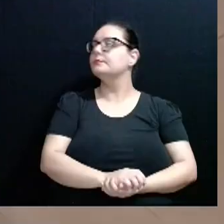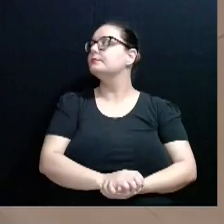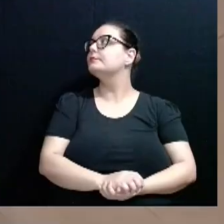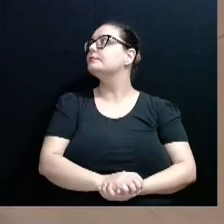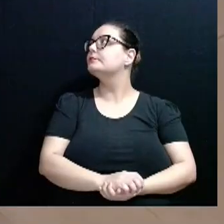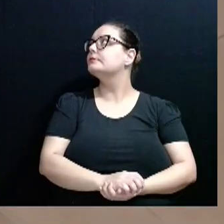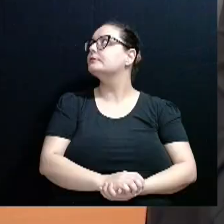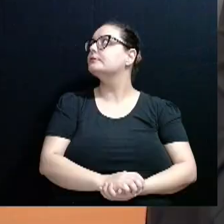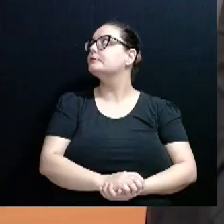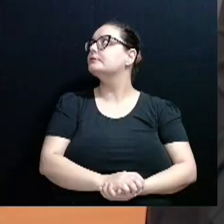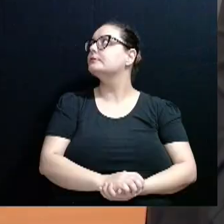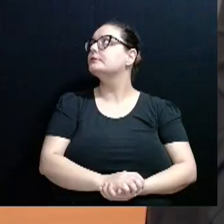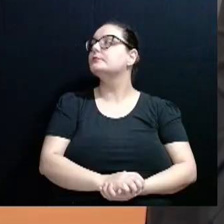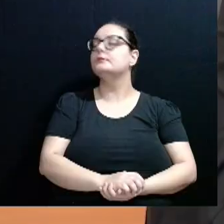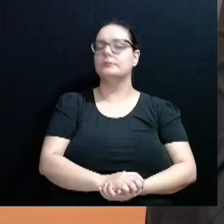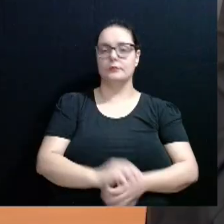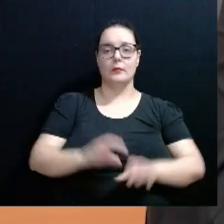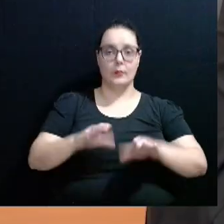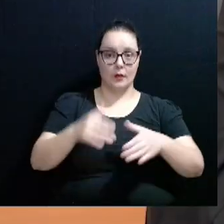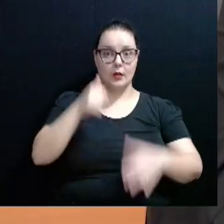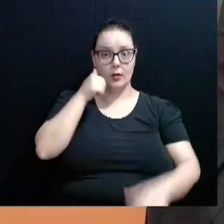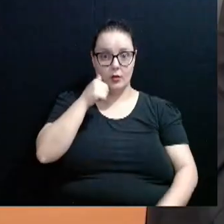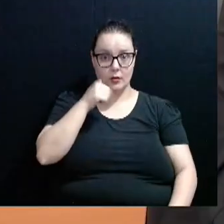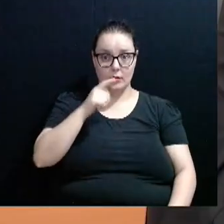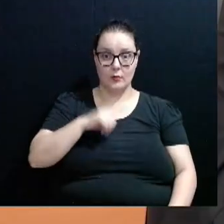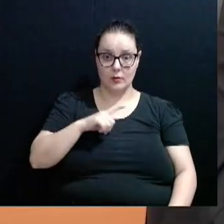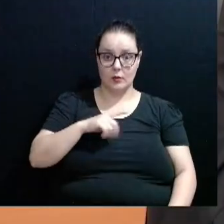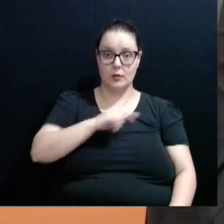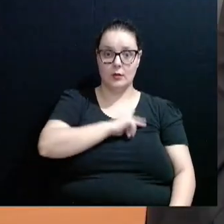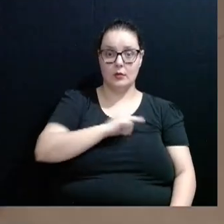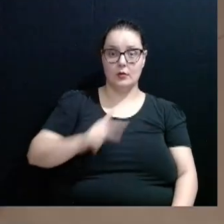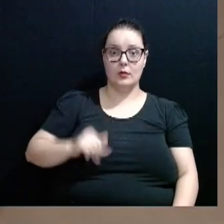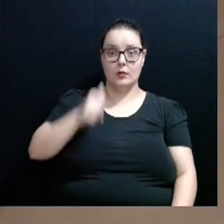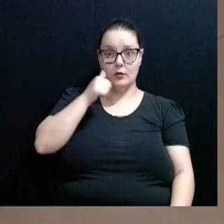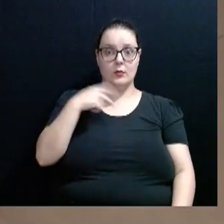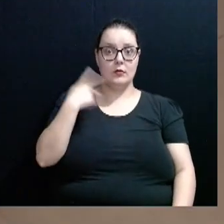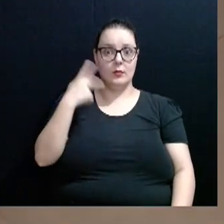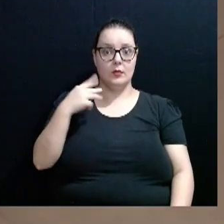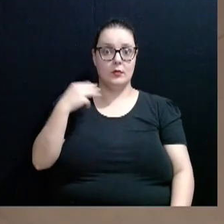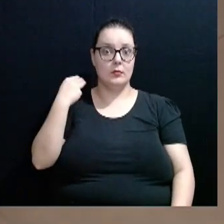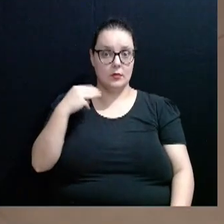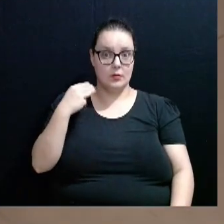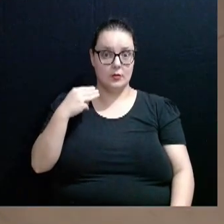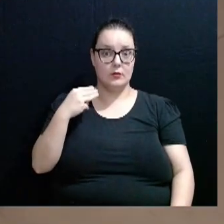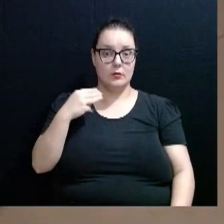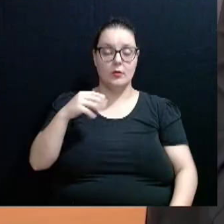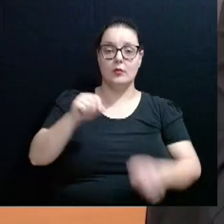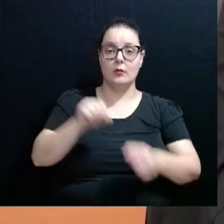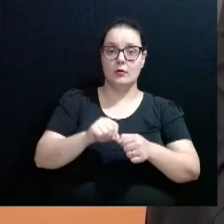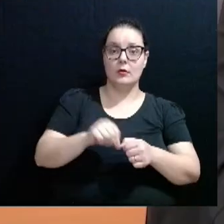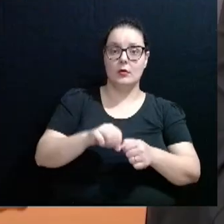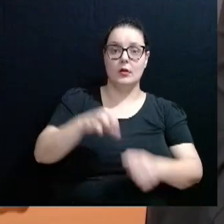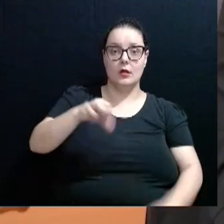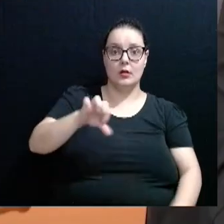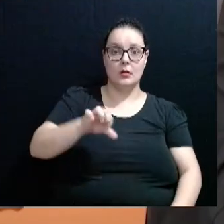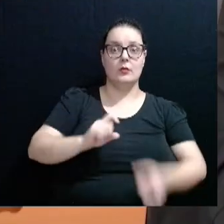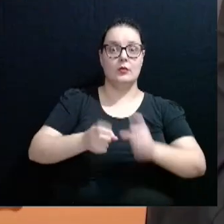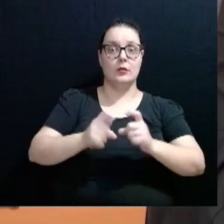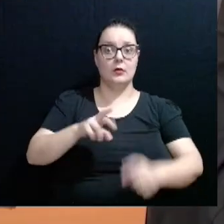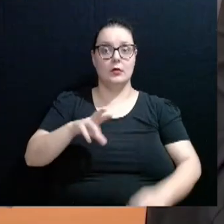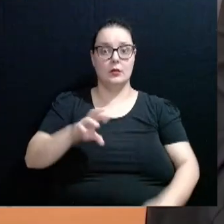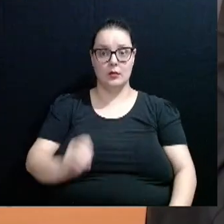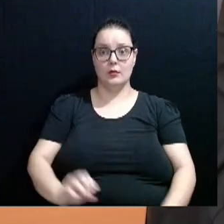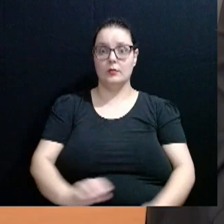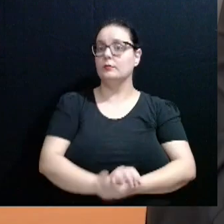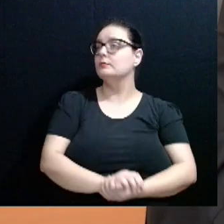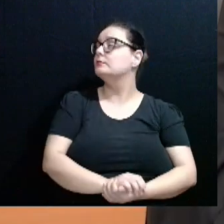A Comissão da Mulher, que tem como presidente a vereadora Mariana Conte, realizou a 9ª reunião ordinária. Pela nossa experiência, todos